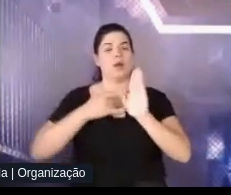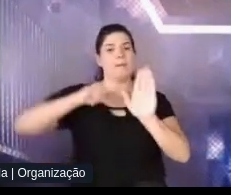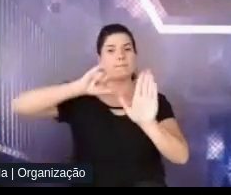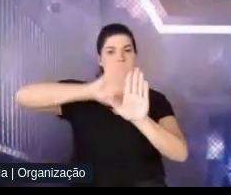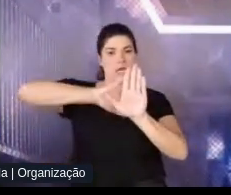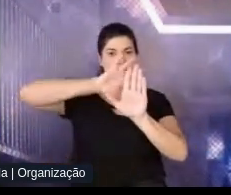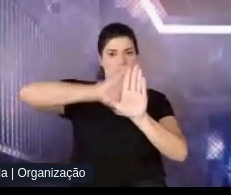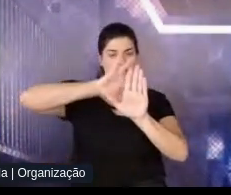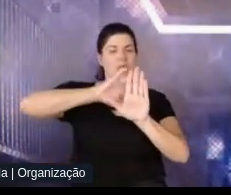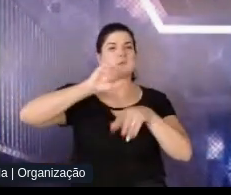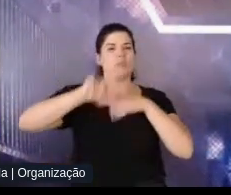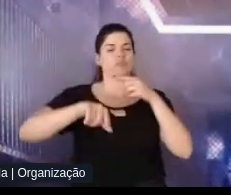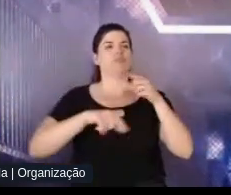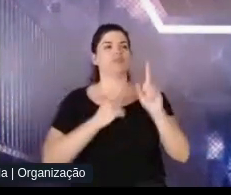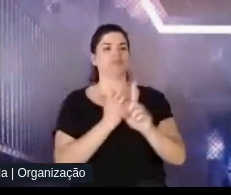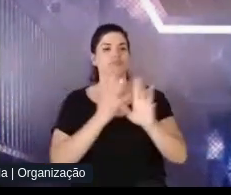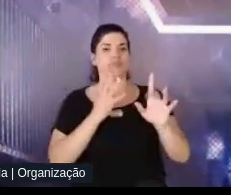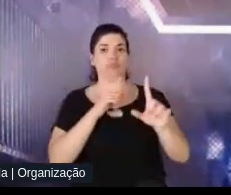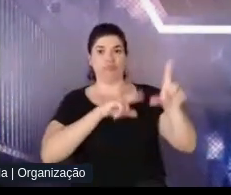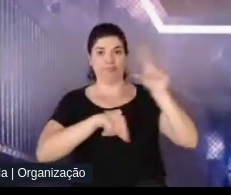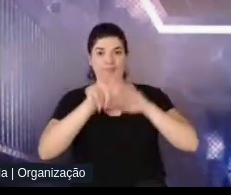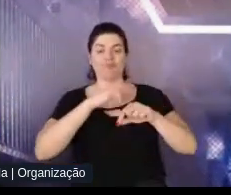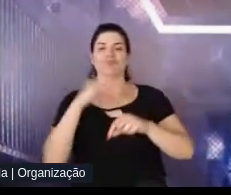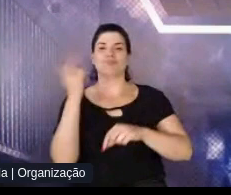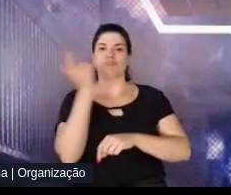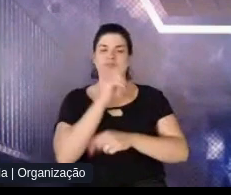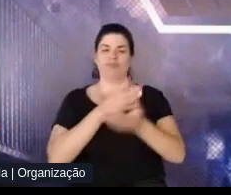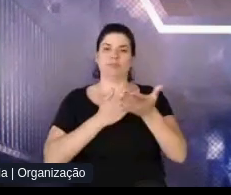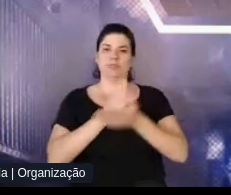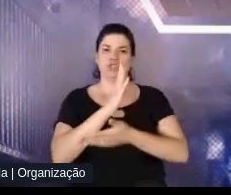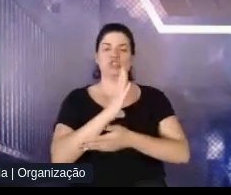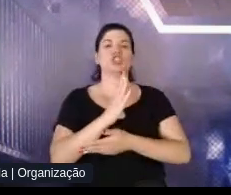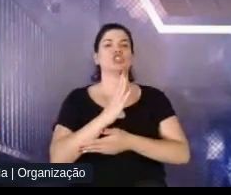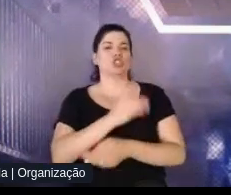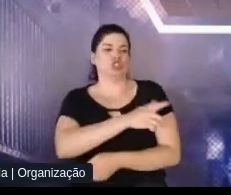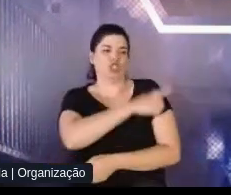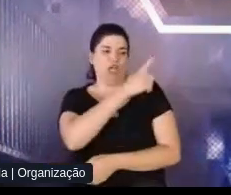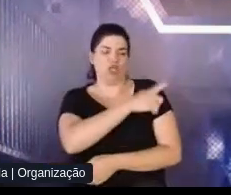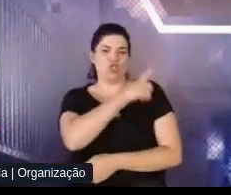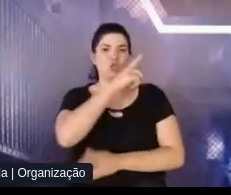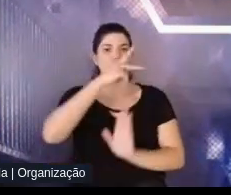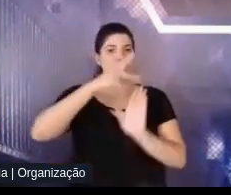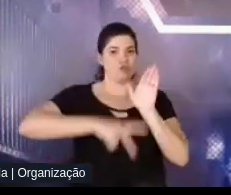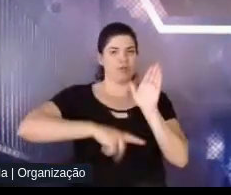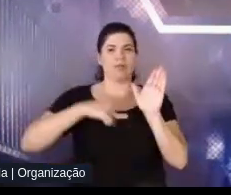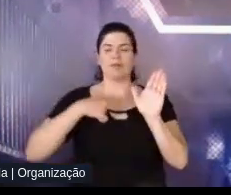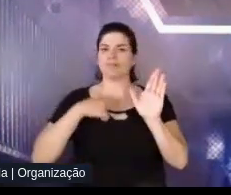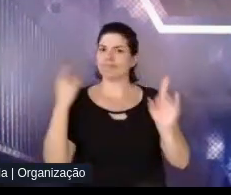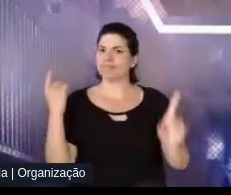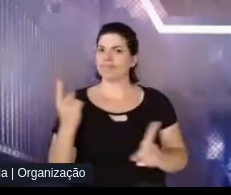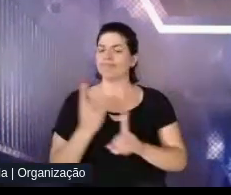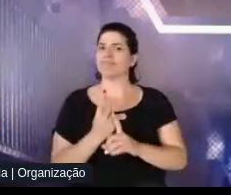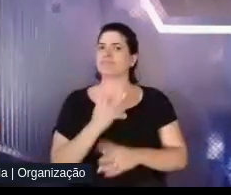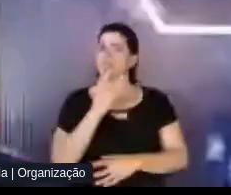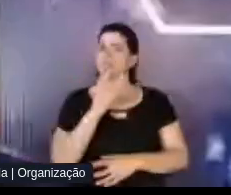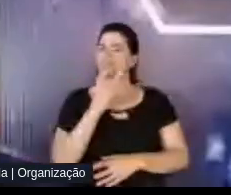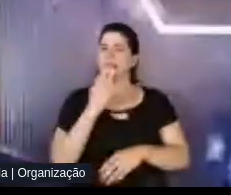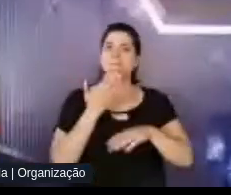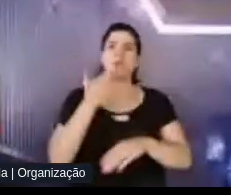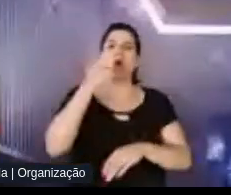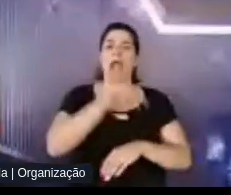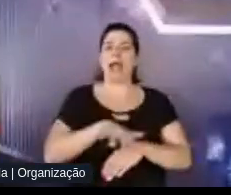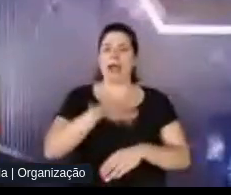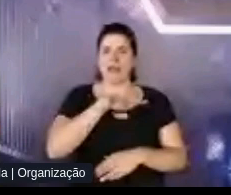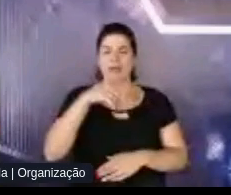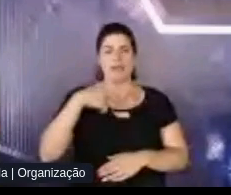seletivo interno e atuei um pouco como gerente de projetos. Foi onde eu descobri um pouco melhor que realmente era a área